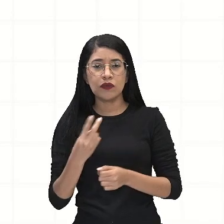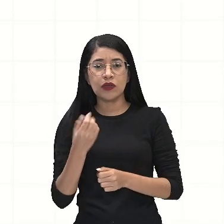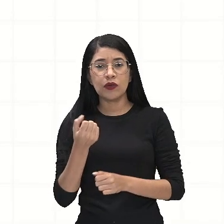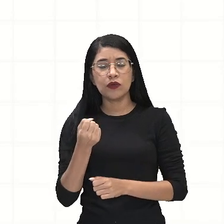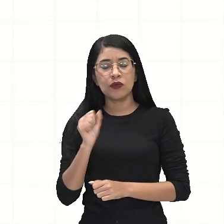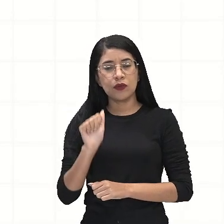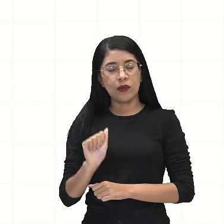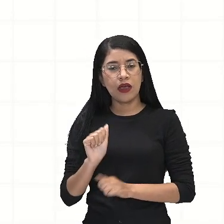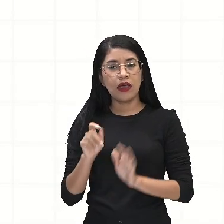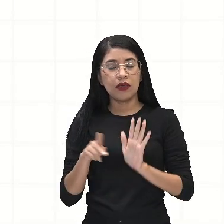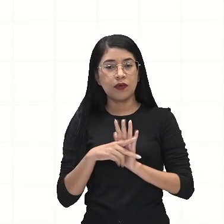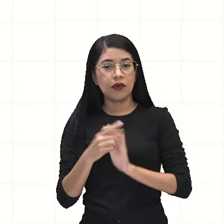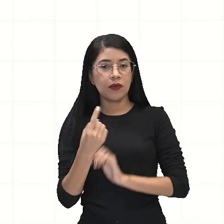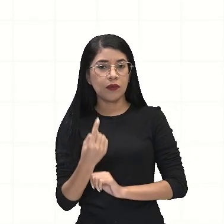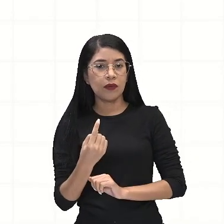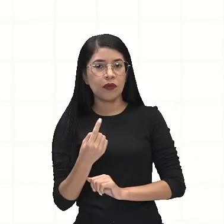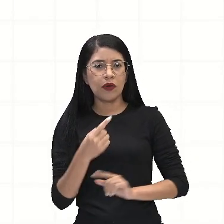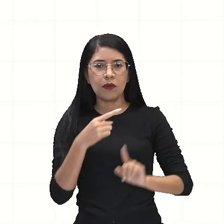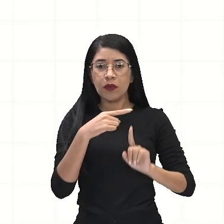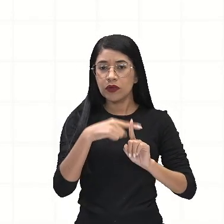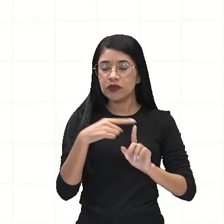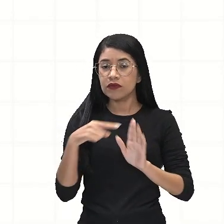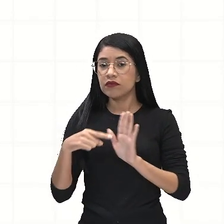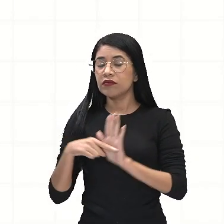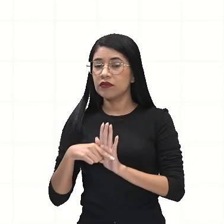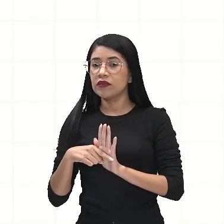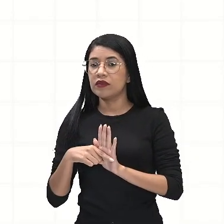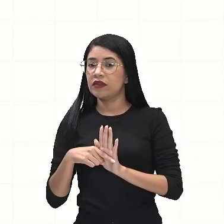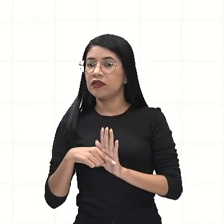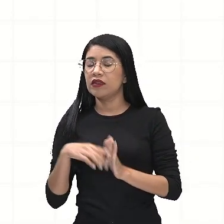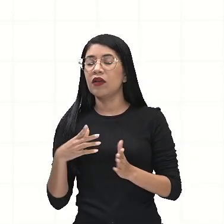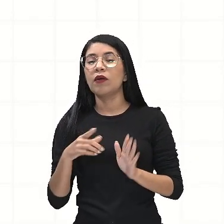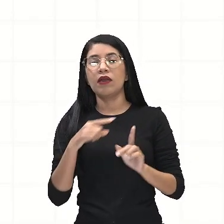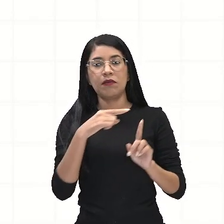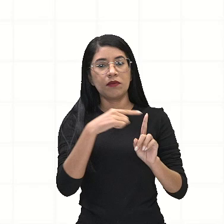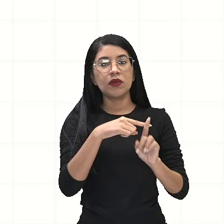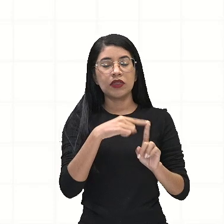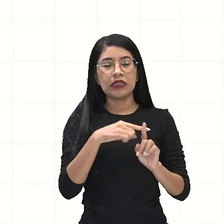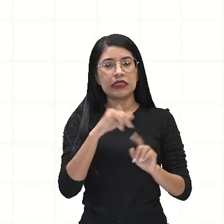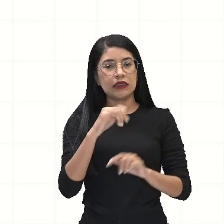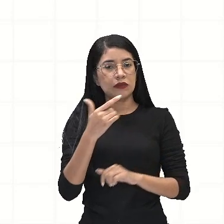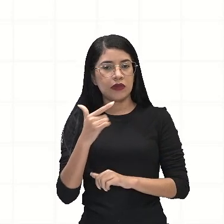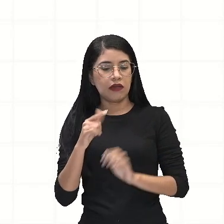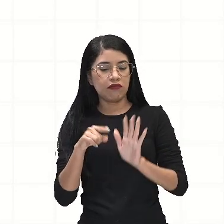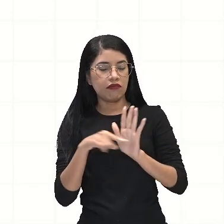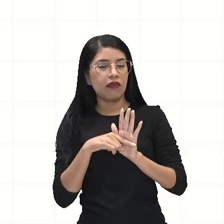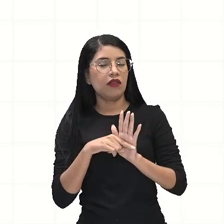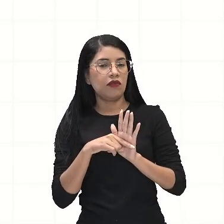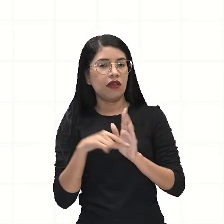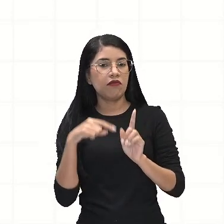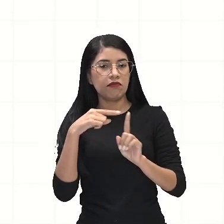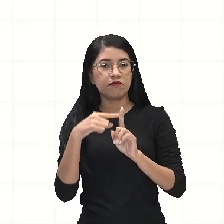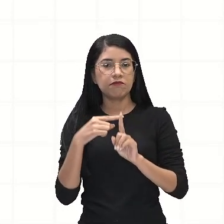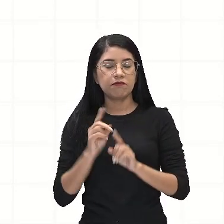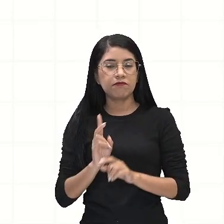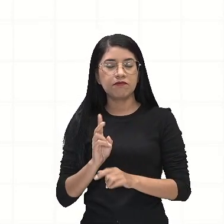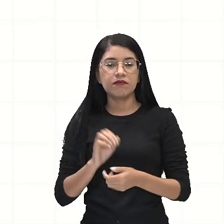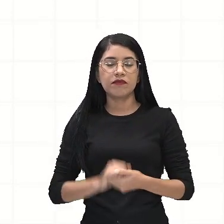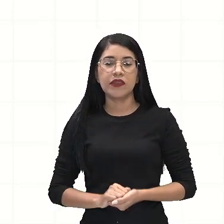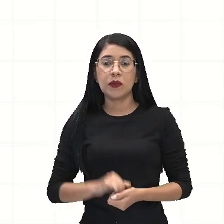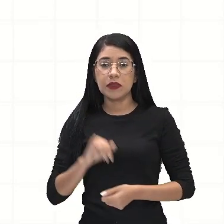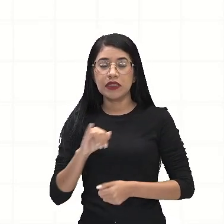1. 1 é positivo ou negativo? Lógico que é positivo. Se não aparecer o sinal de menos, é positivo. Então, quando é positivo,